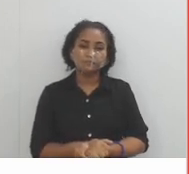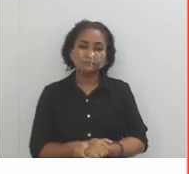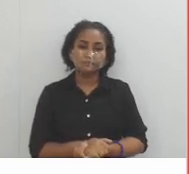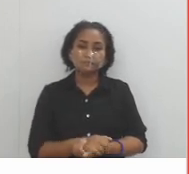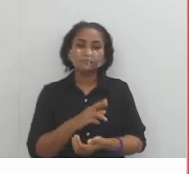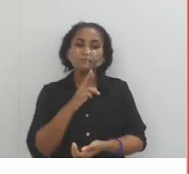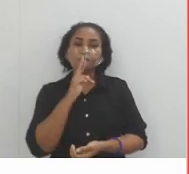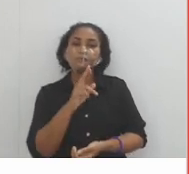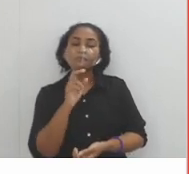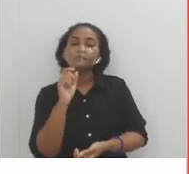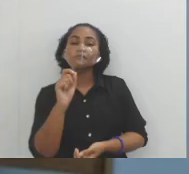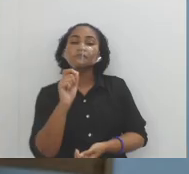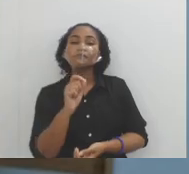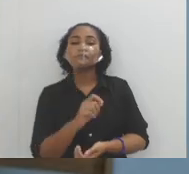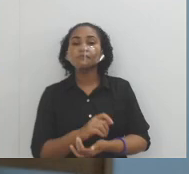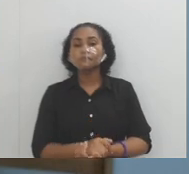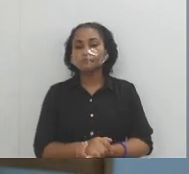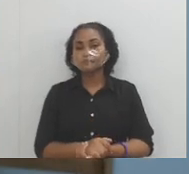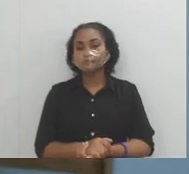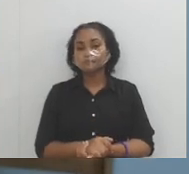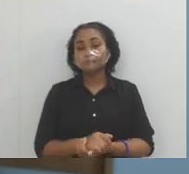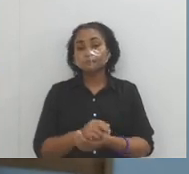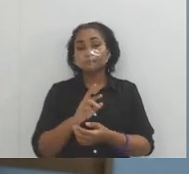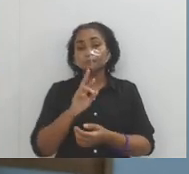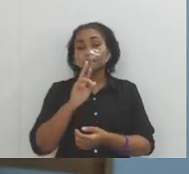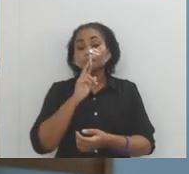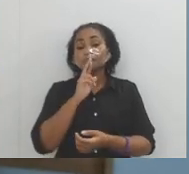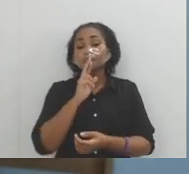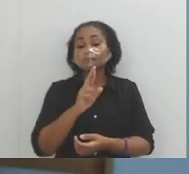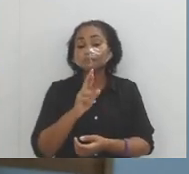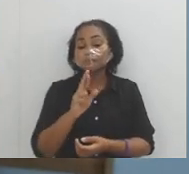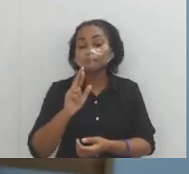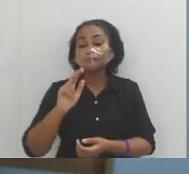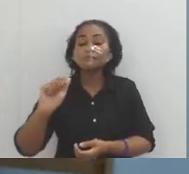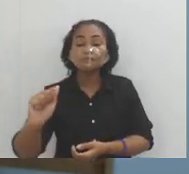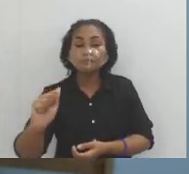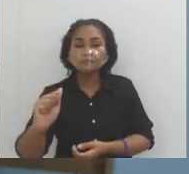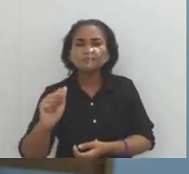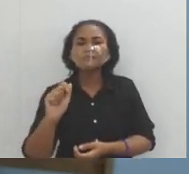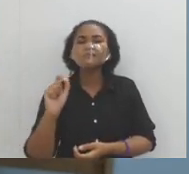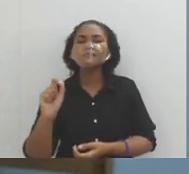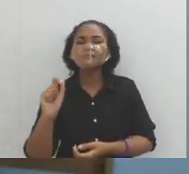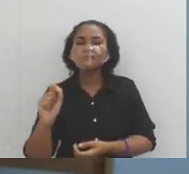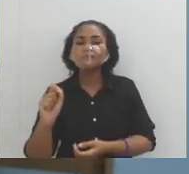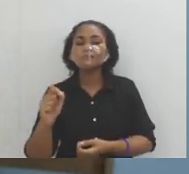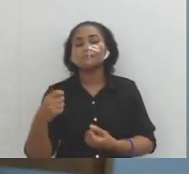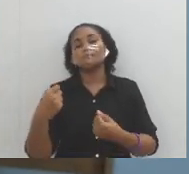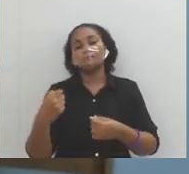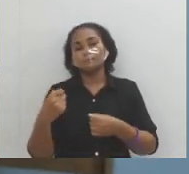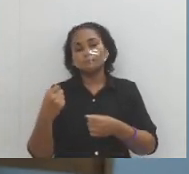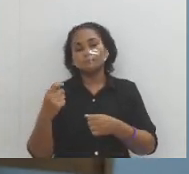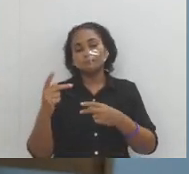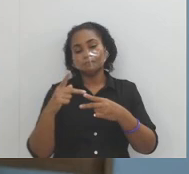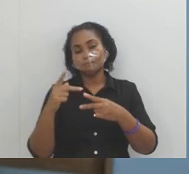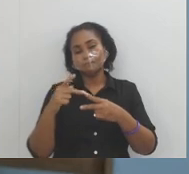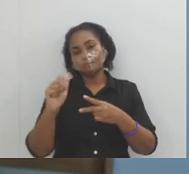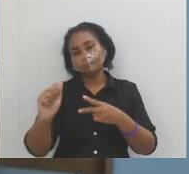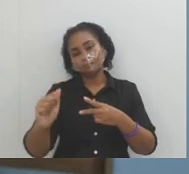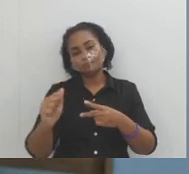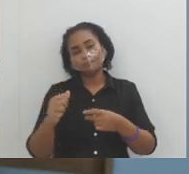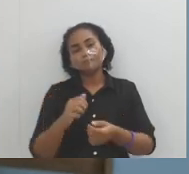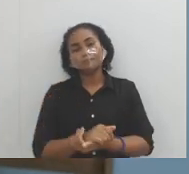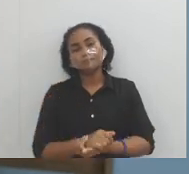Responder. Quem responde, responde a. O verbo responder exige a preposição a.